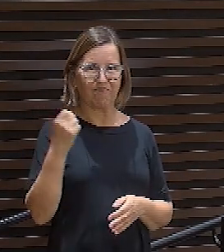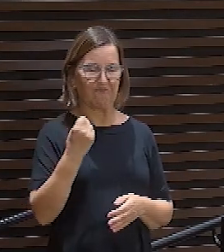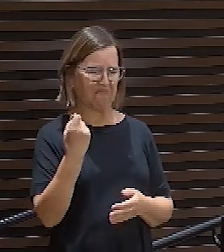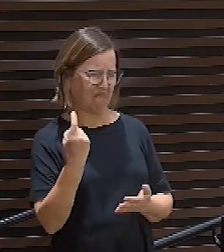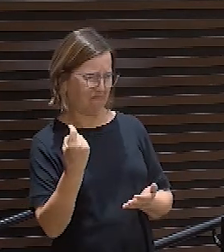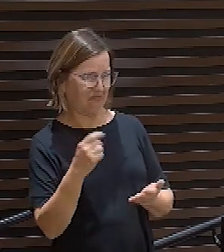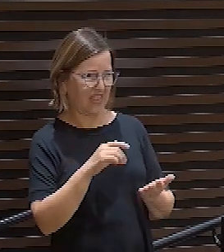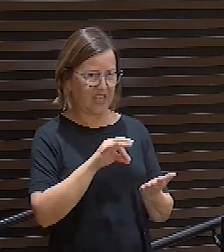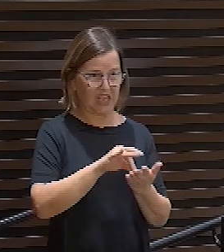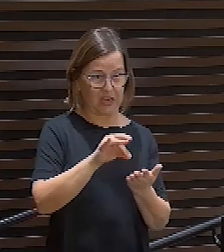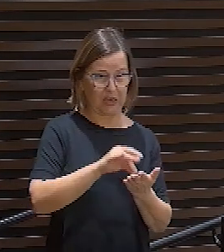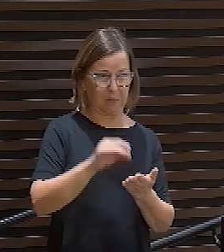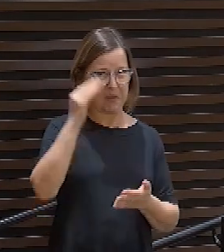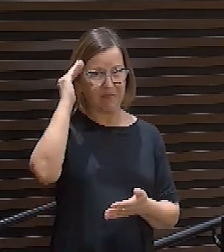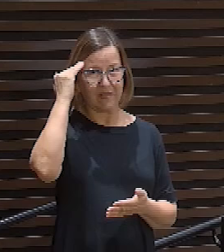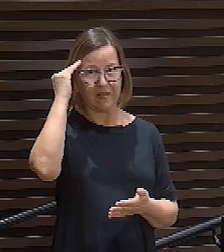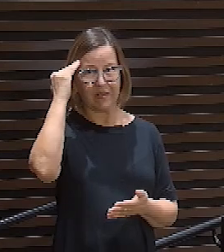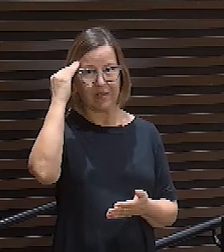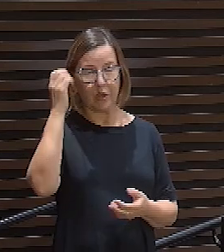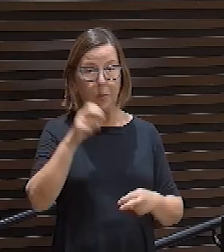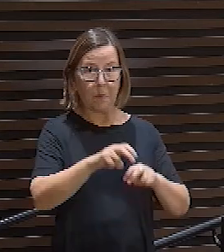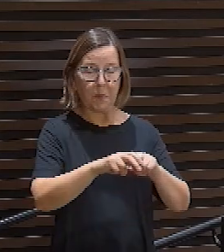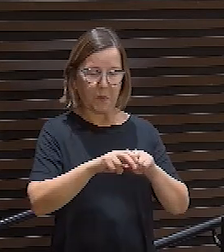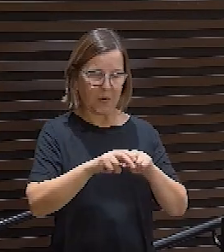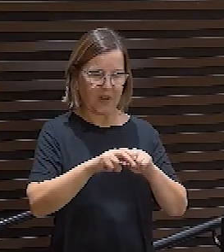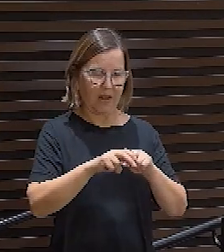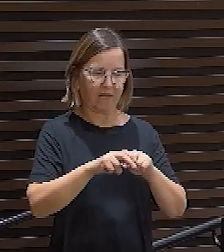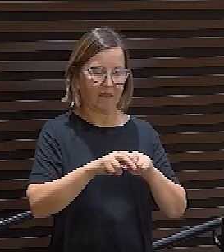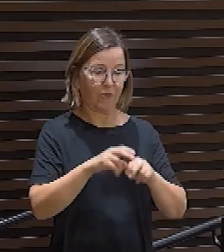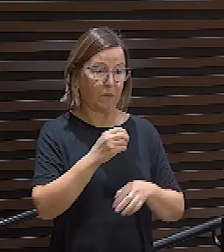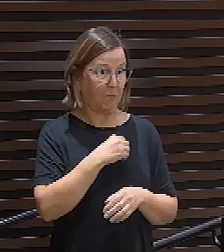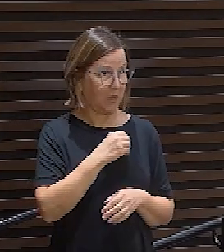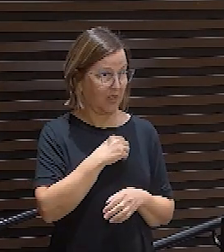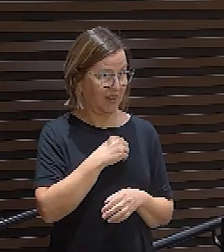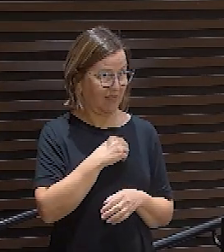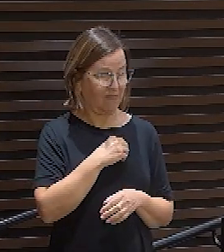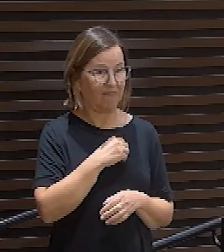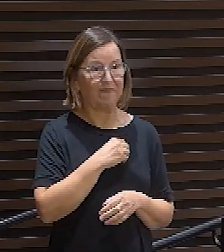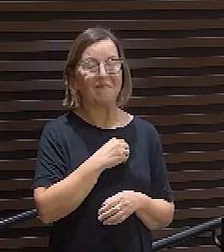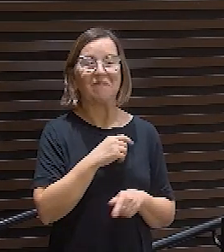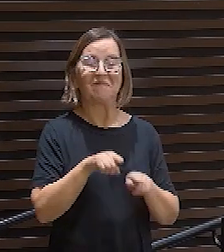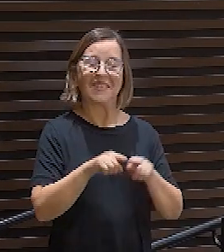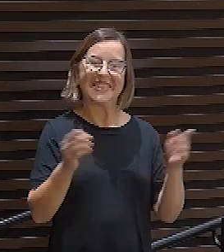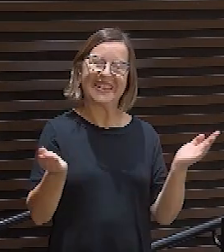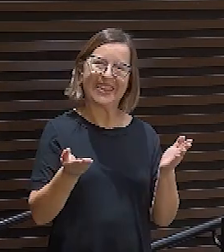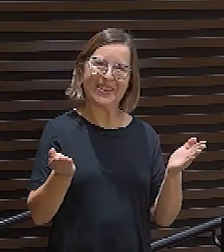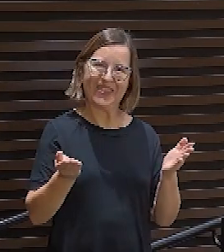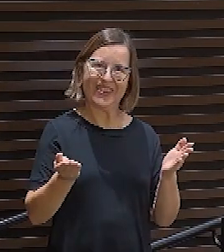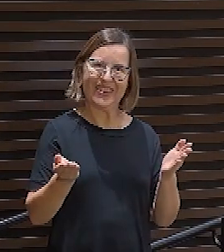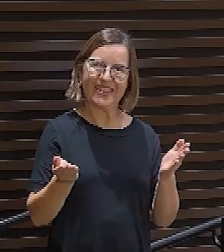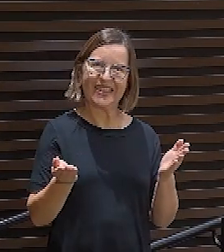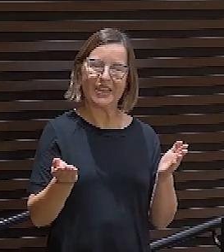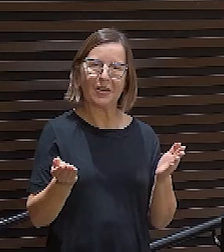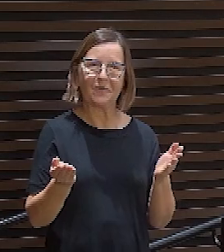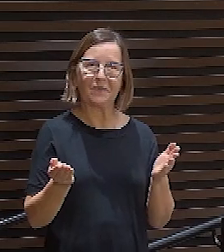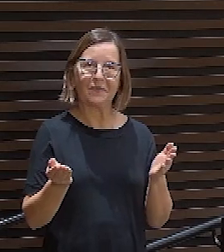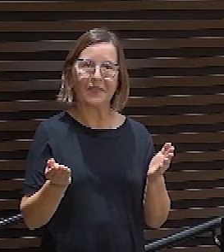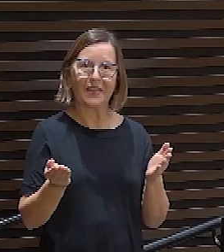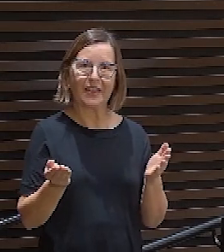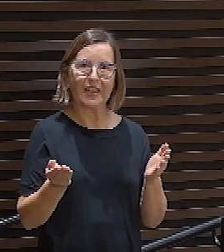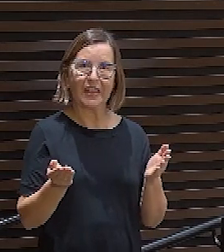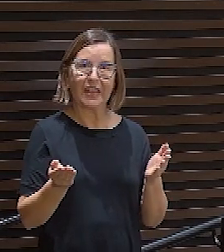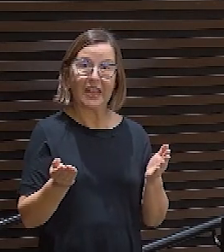e inimigos no entendimento pelas vossas obras malignas, agora, porém, vos reconciliou no corpo da